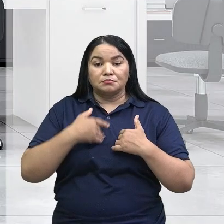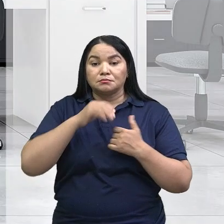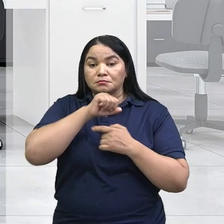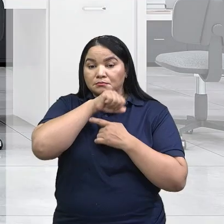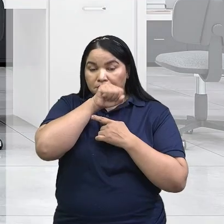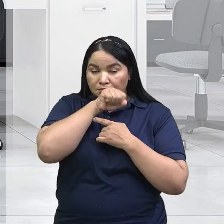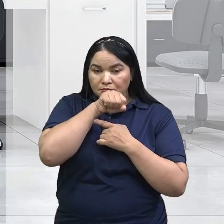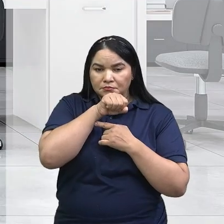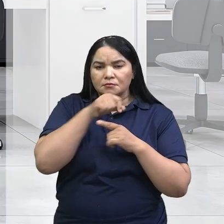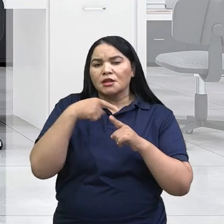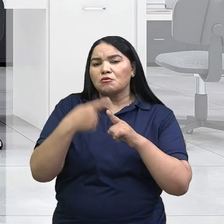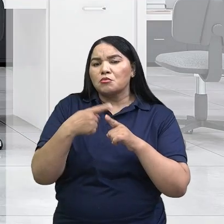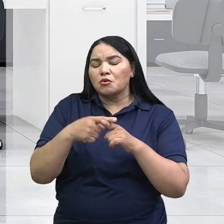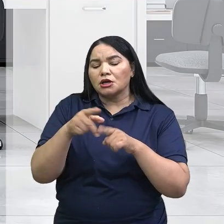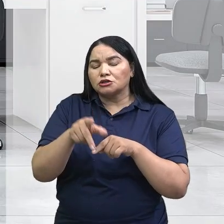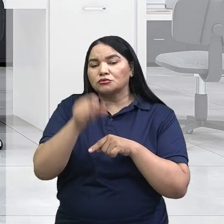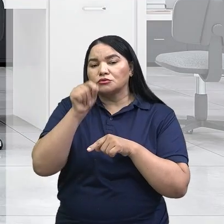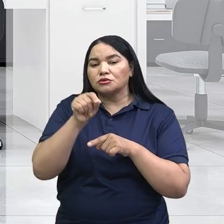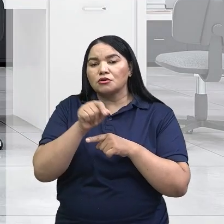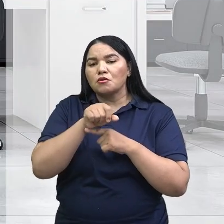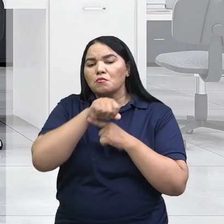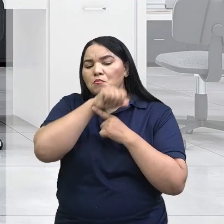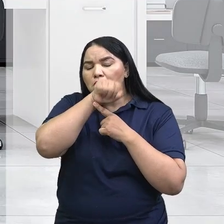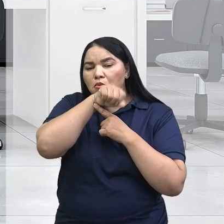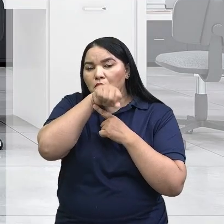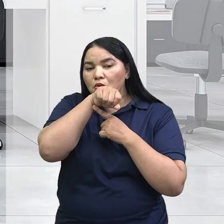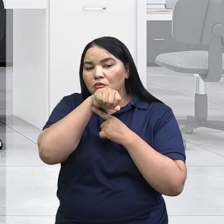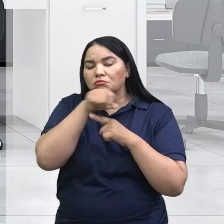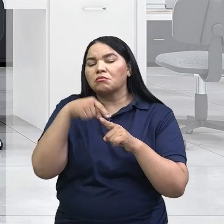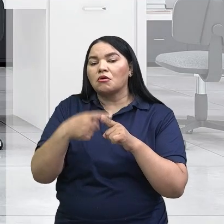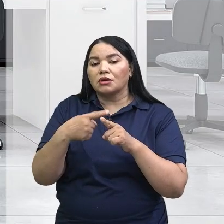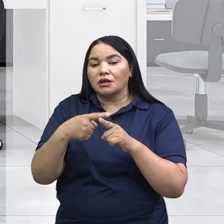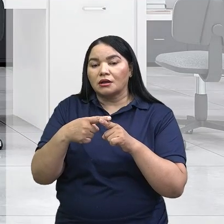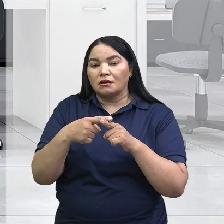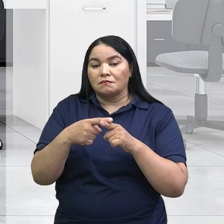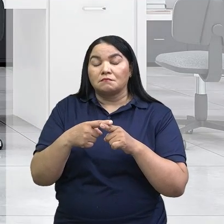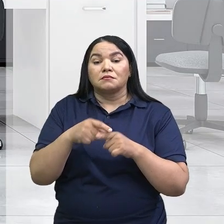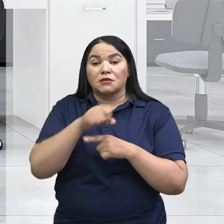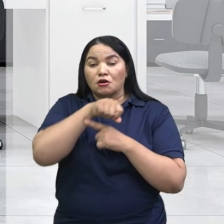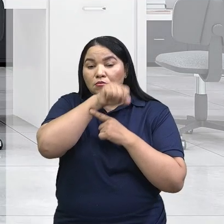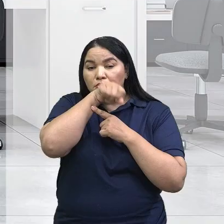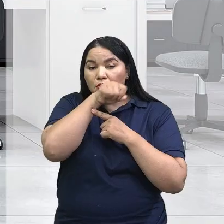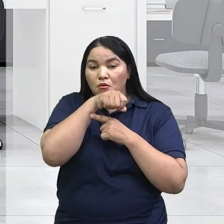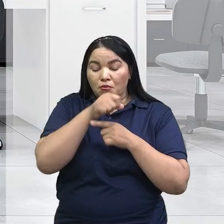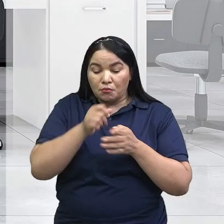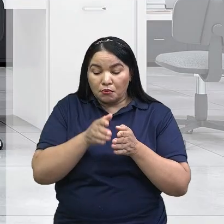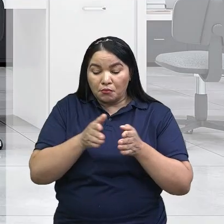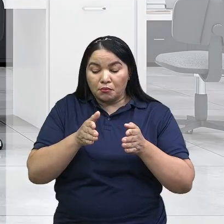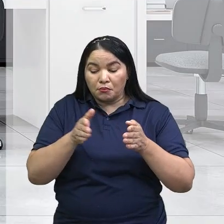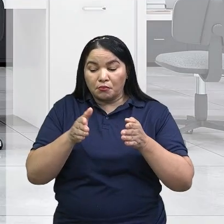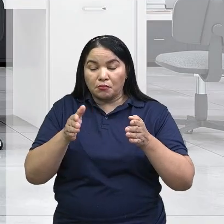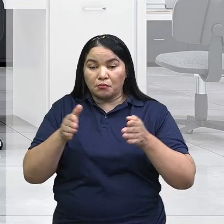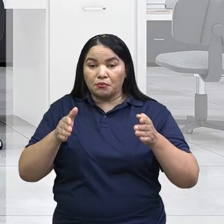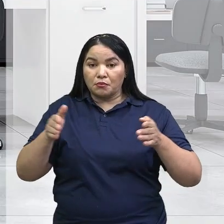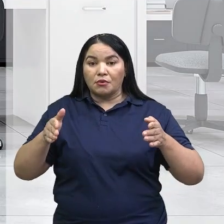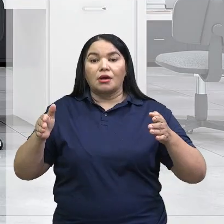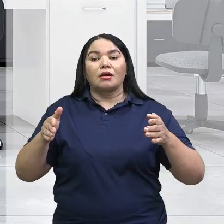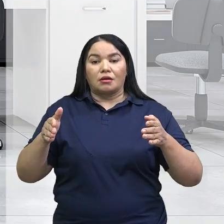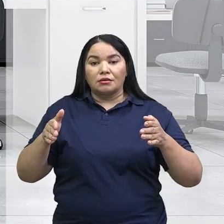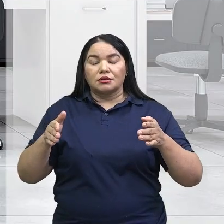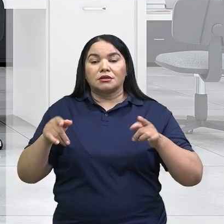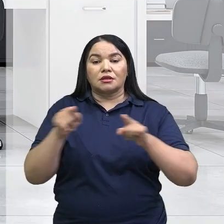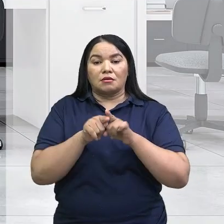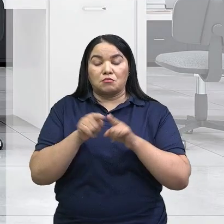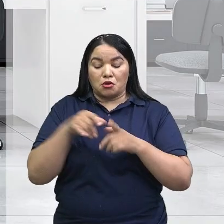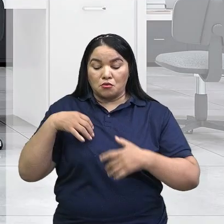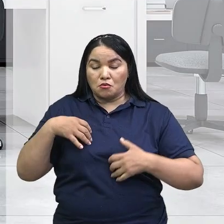Por que foi escolhido um porco, né? Porque os porcos, eles crescem muito rápido, né? Eles amadurecem muito rápido,